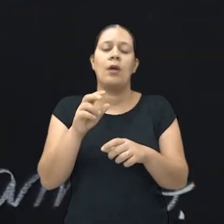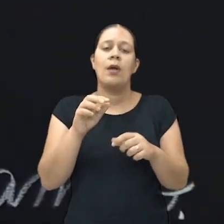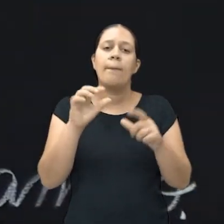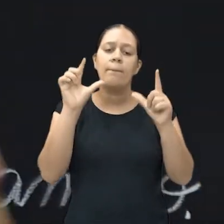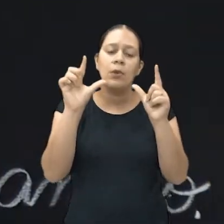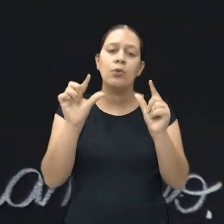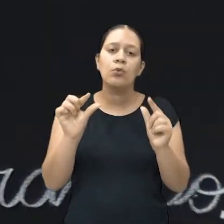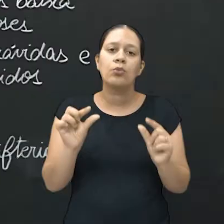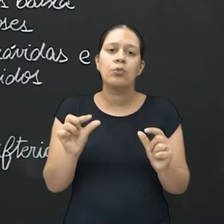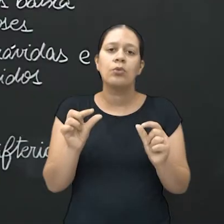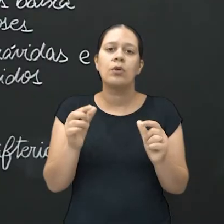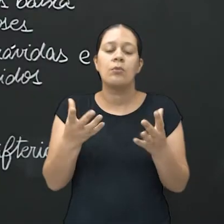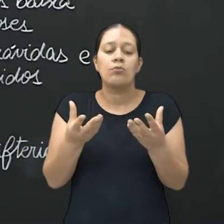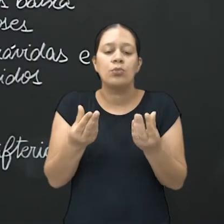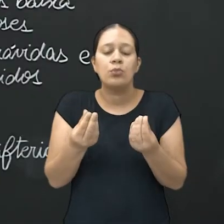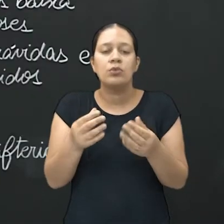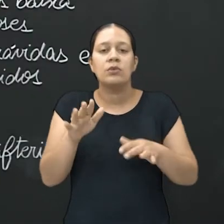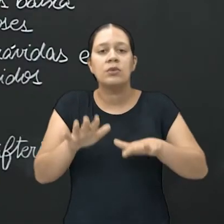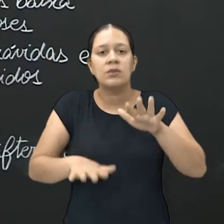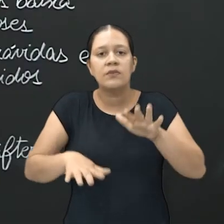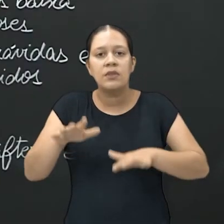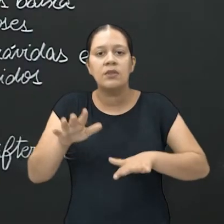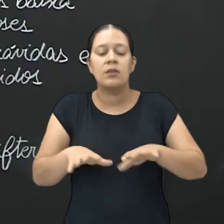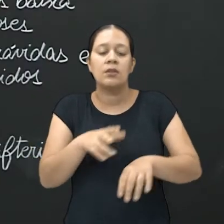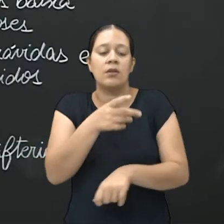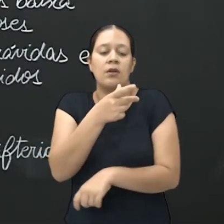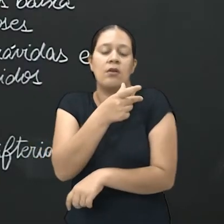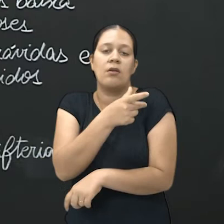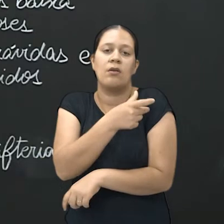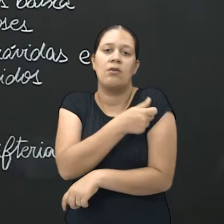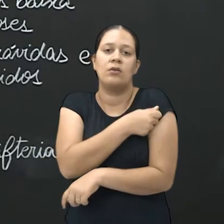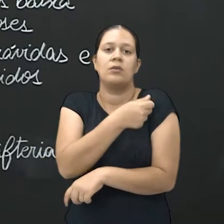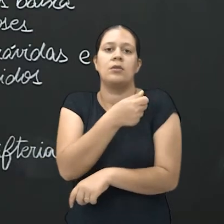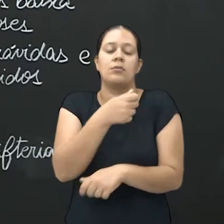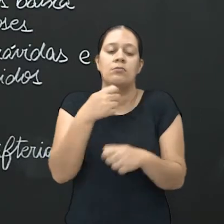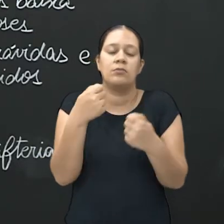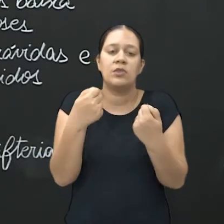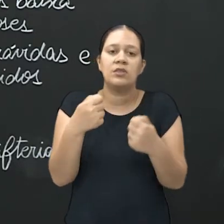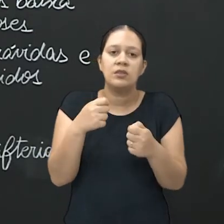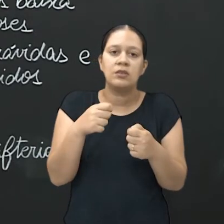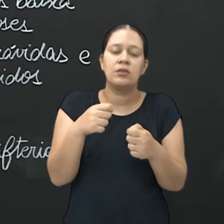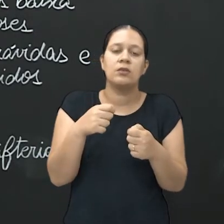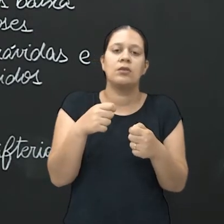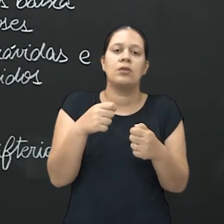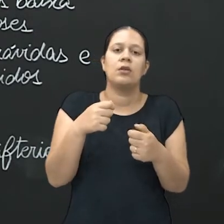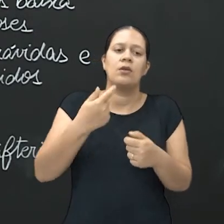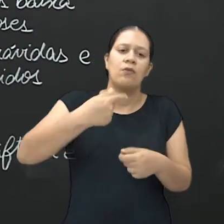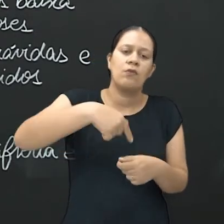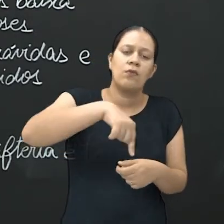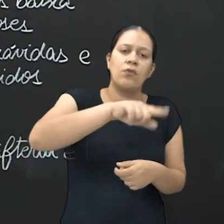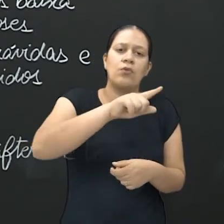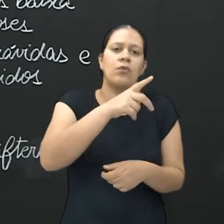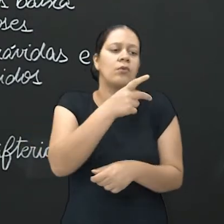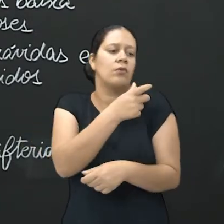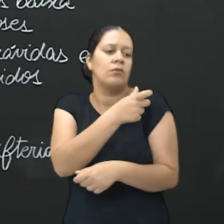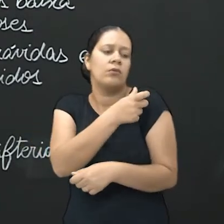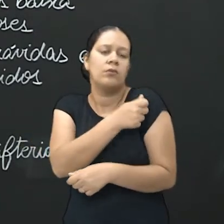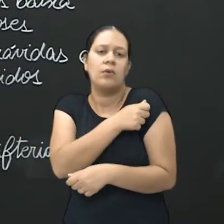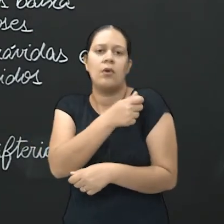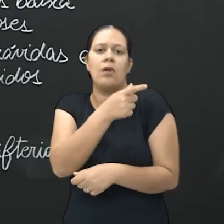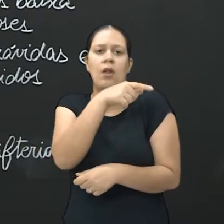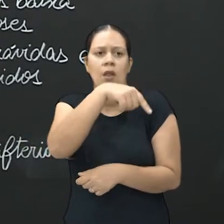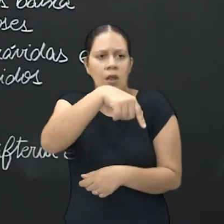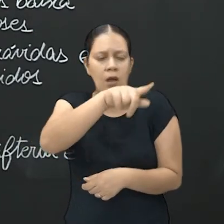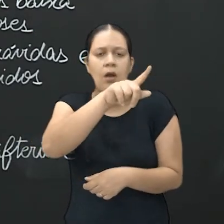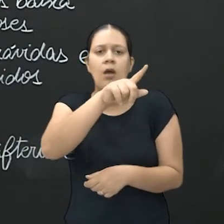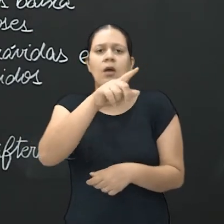menor. Por isso que muitas vezes essas vacinas, elas requerem dose. Sabe aquela coisa? Tu foi lá tomar vacina, aí o